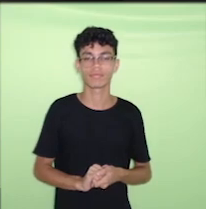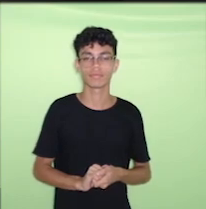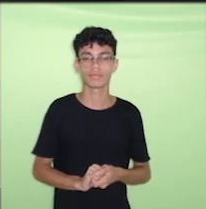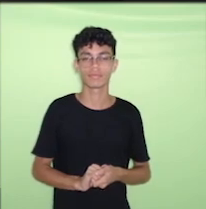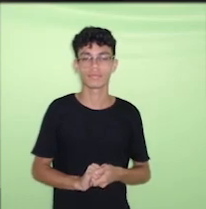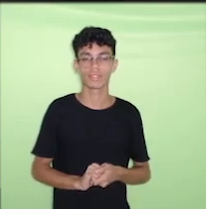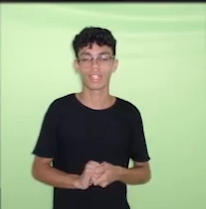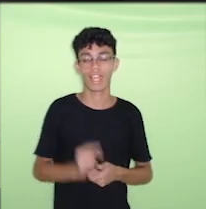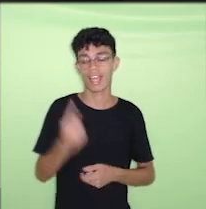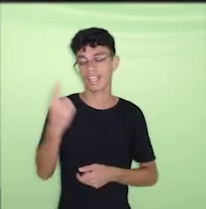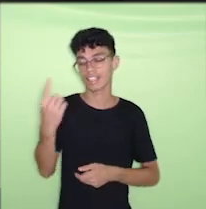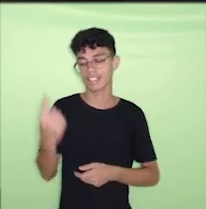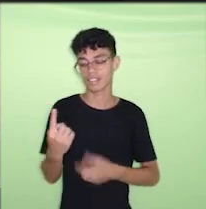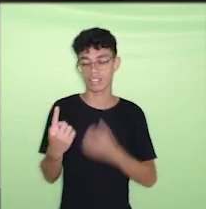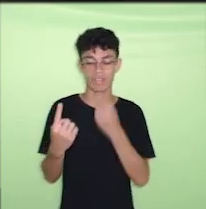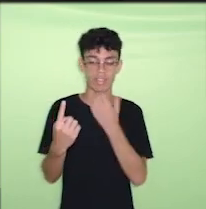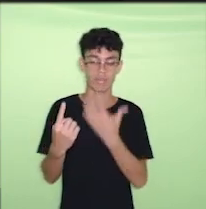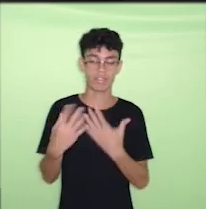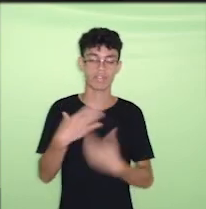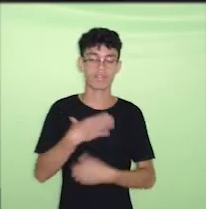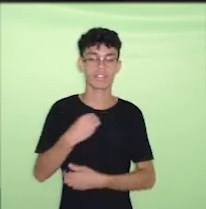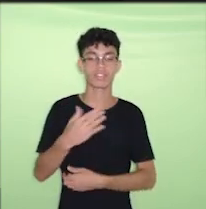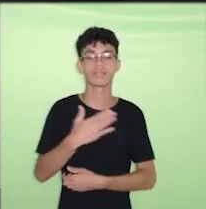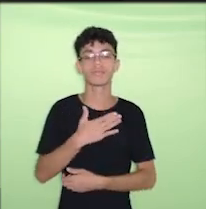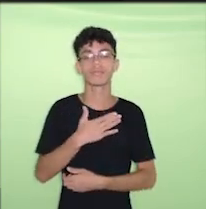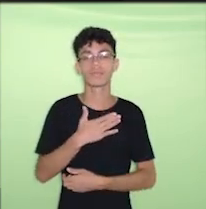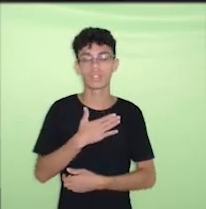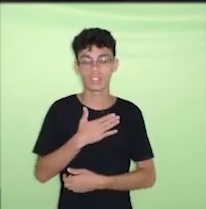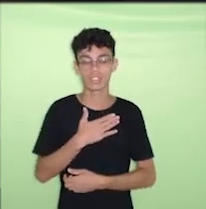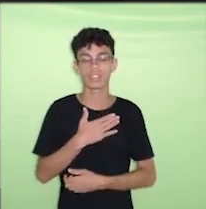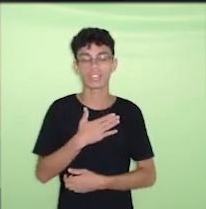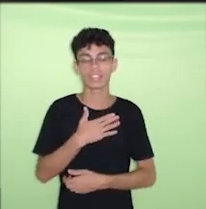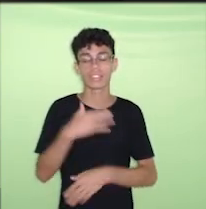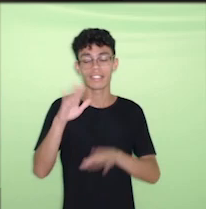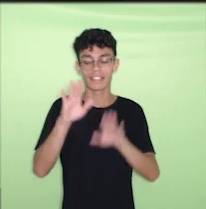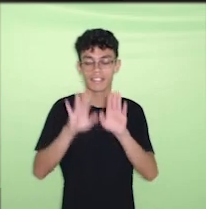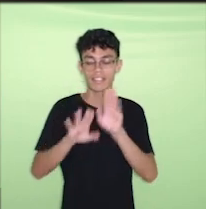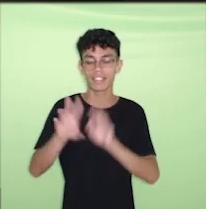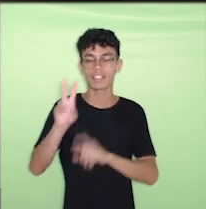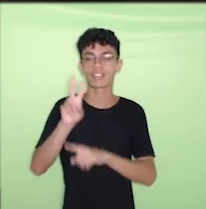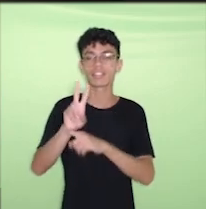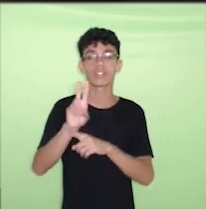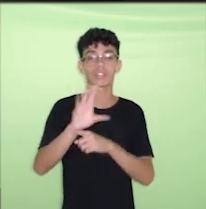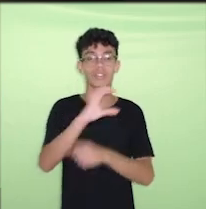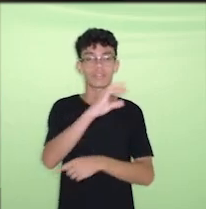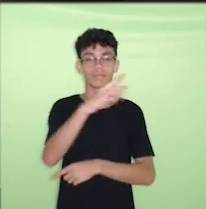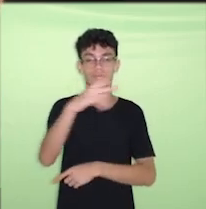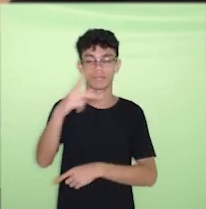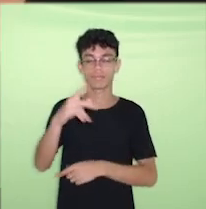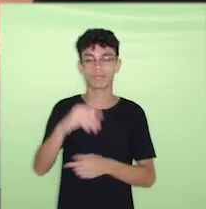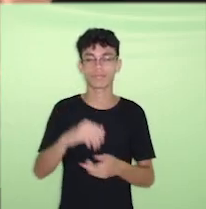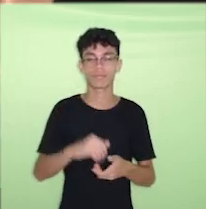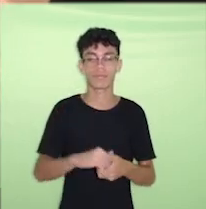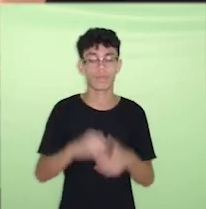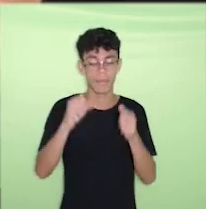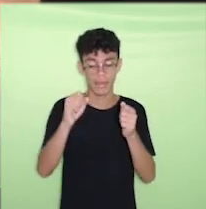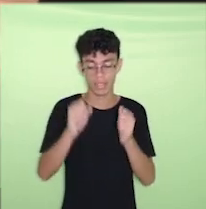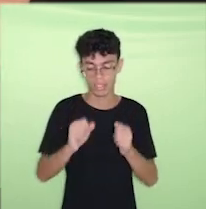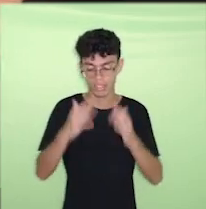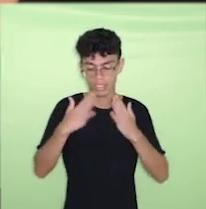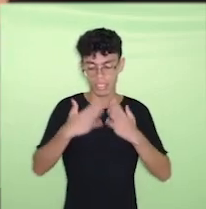Aqui você estará bem, minha amada filha. E aos vossos cuidados, senhoras cooperadoras. Pode